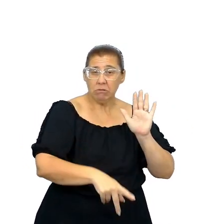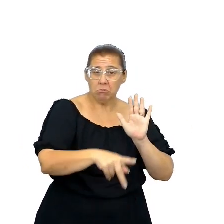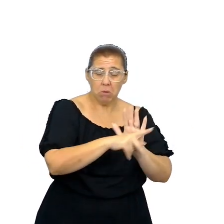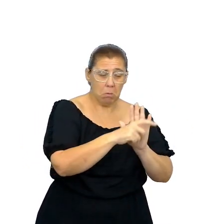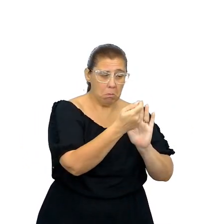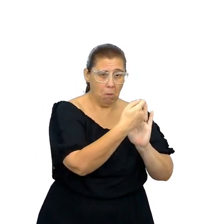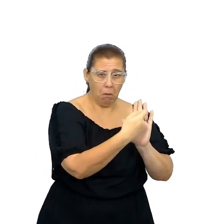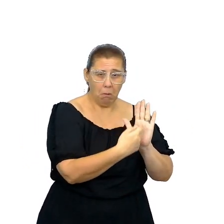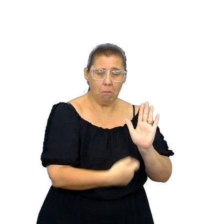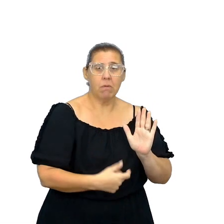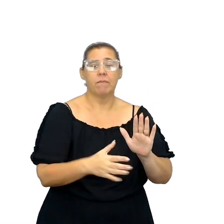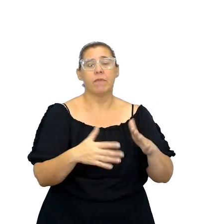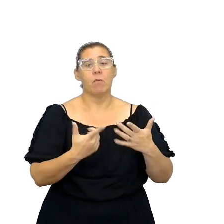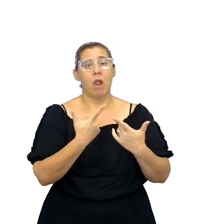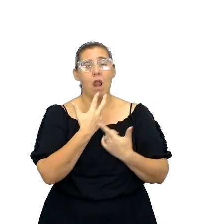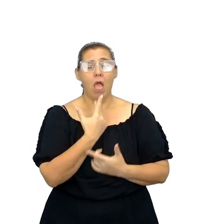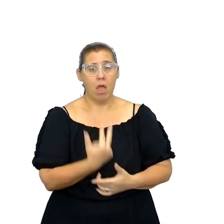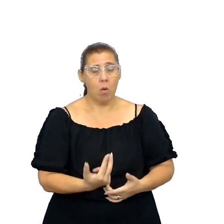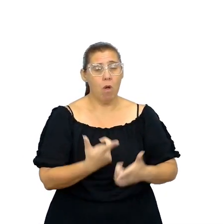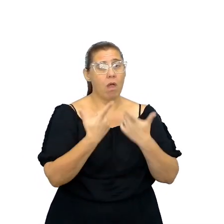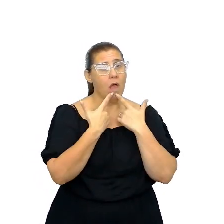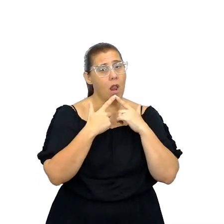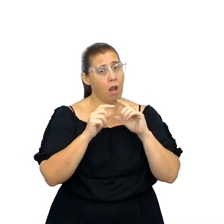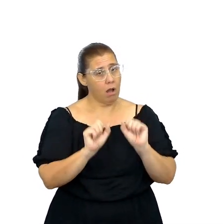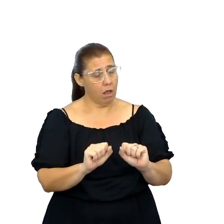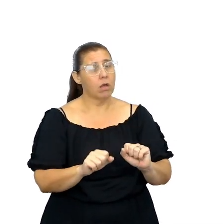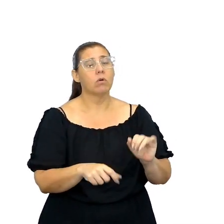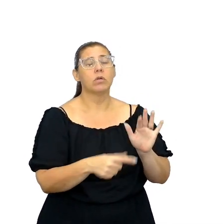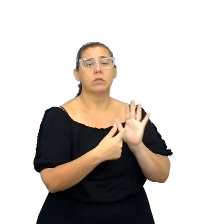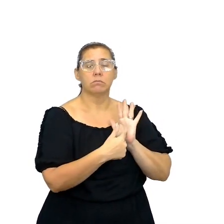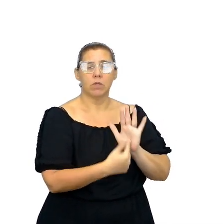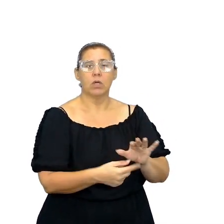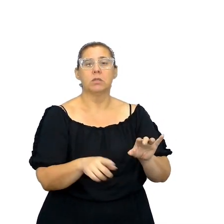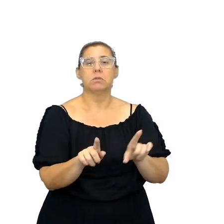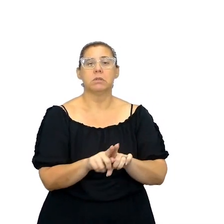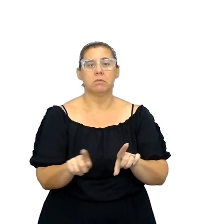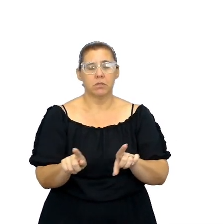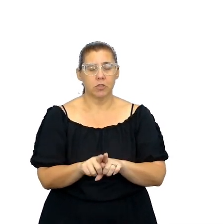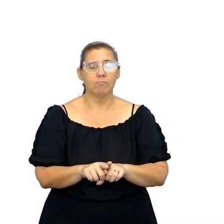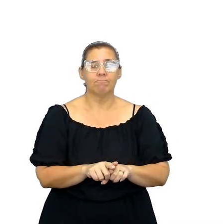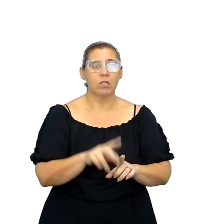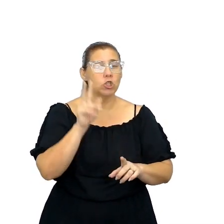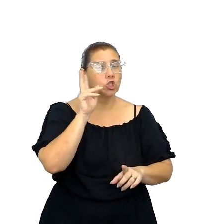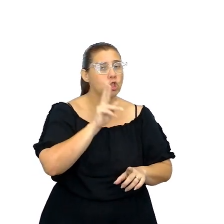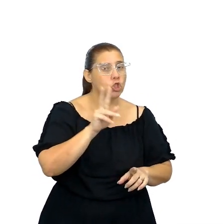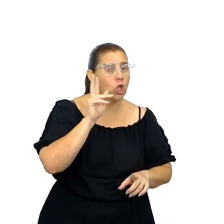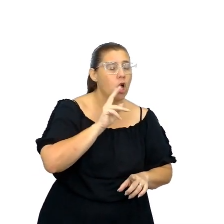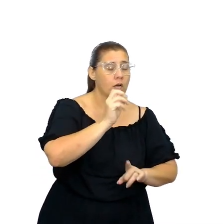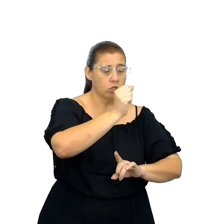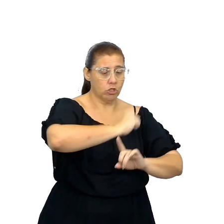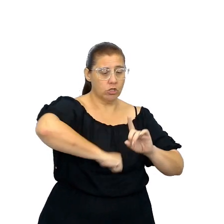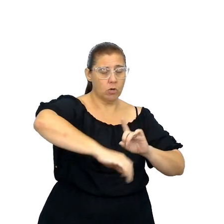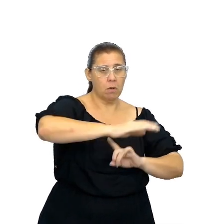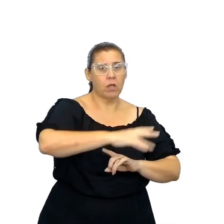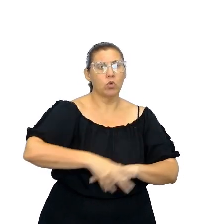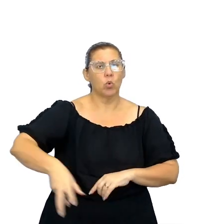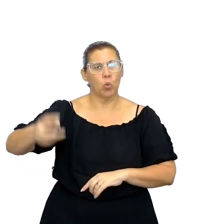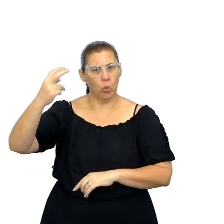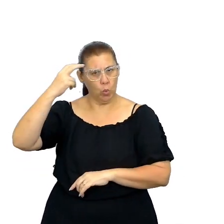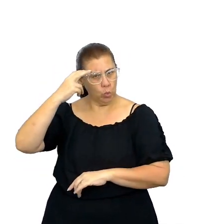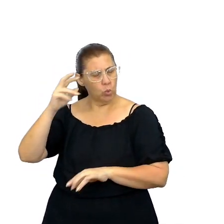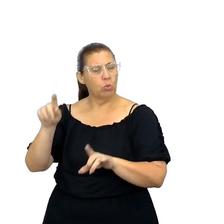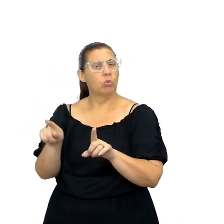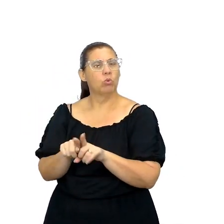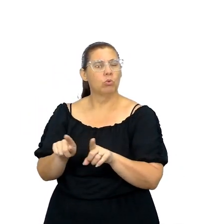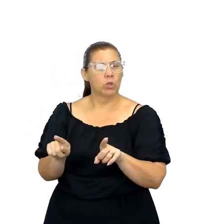a língua e a linguagem são situadas histórica e socialmente e culturalmente também, né, nessas